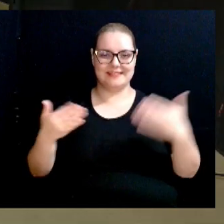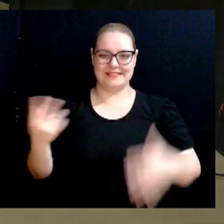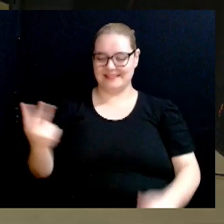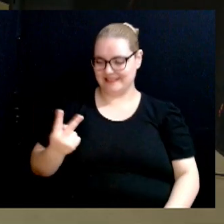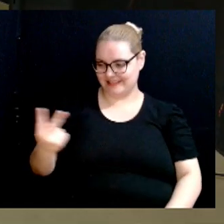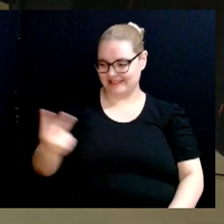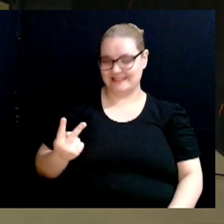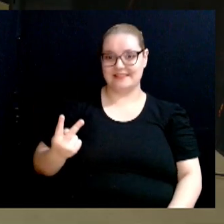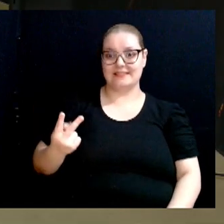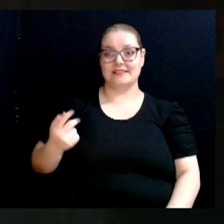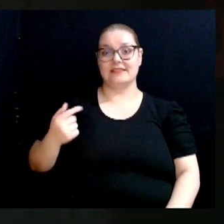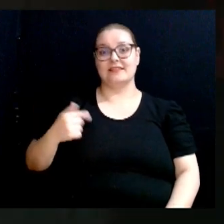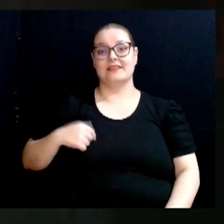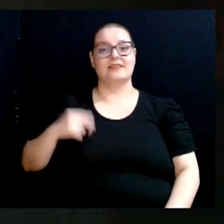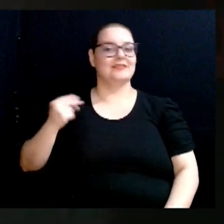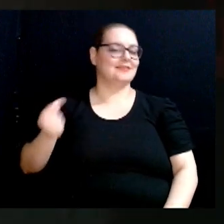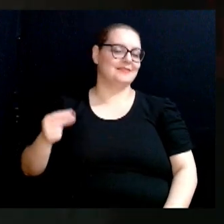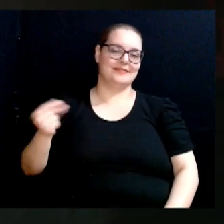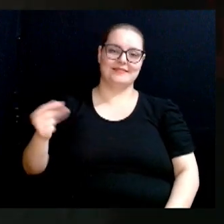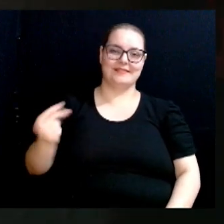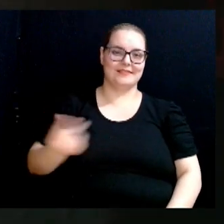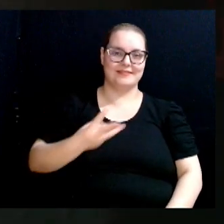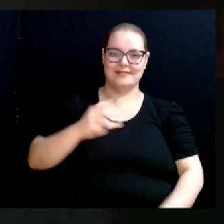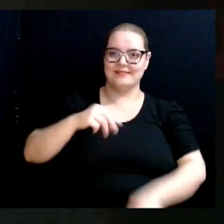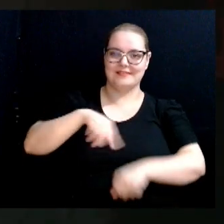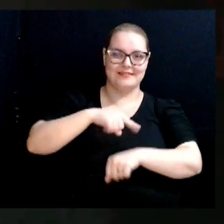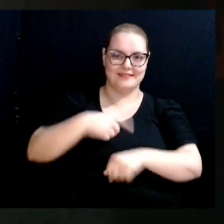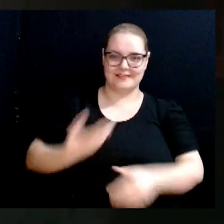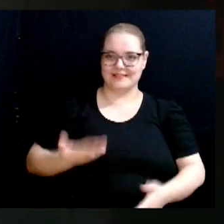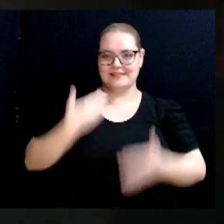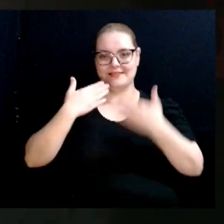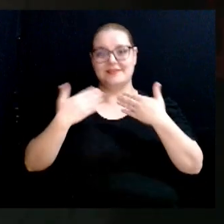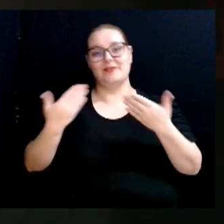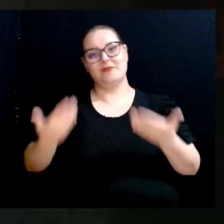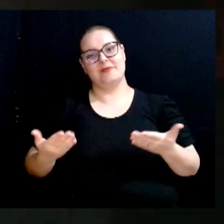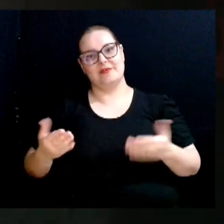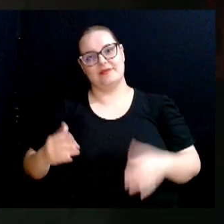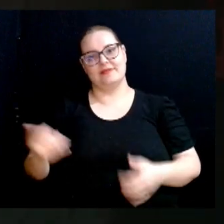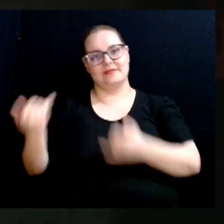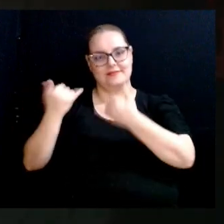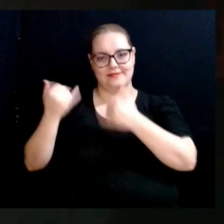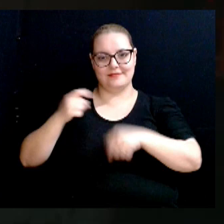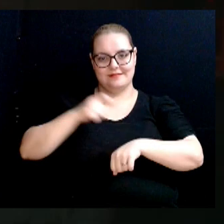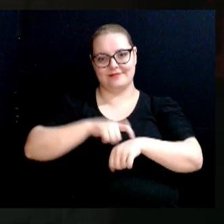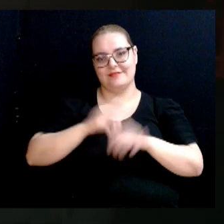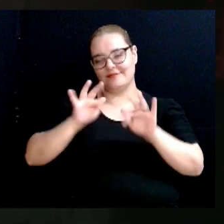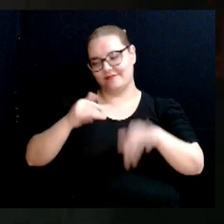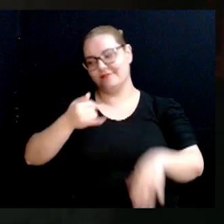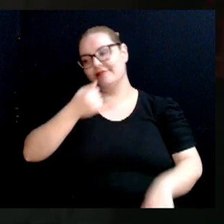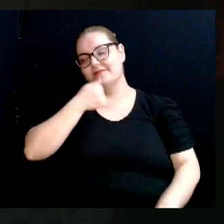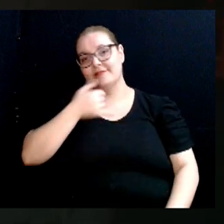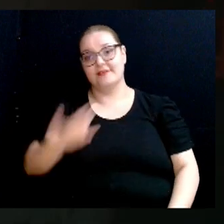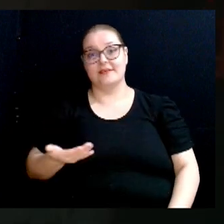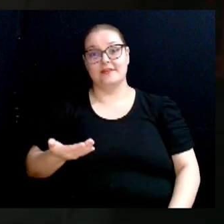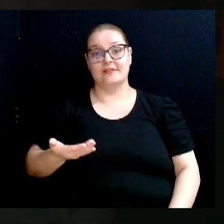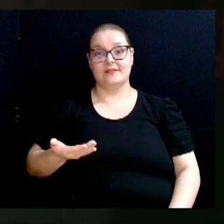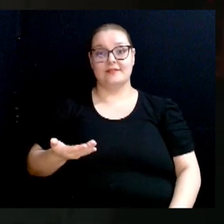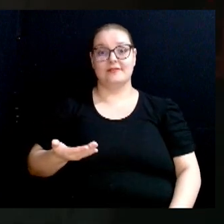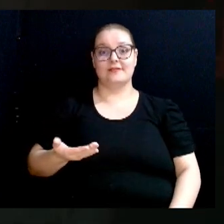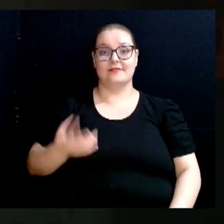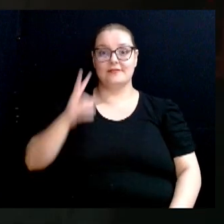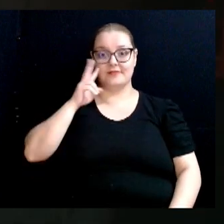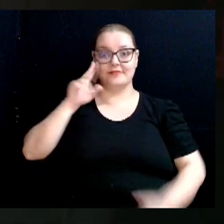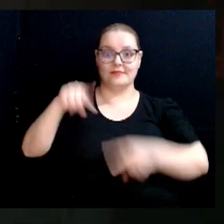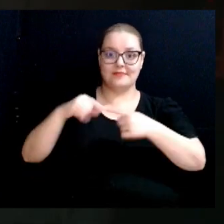ficaria aqui por mais uma meia hora conversando, mas a produção já avisou que o nosso tempo, infelizmente, está acabando. E a gente se vê numa próxima oportunidade,